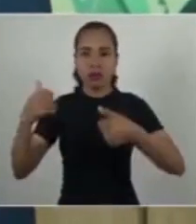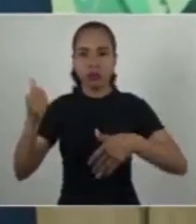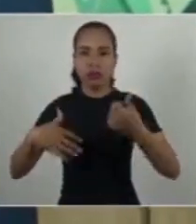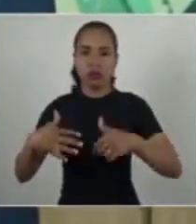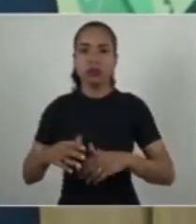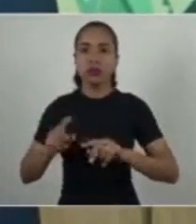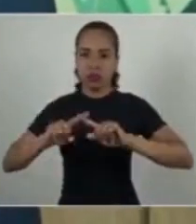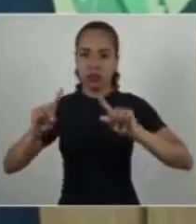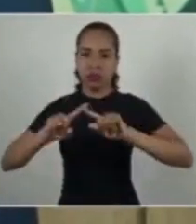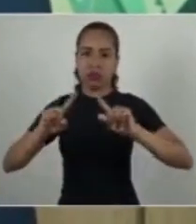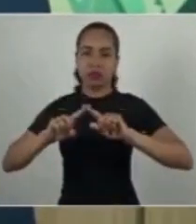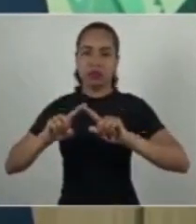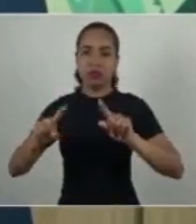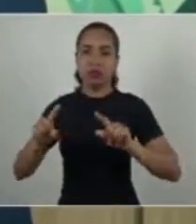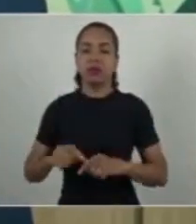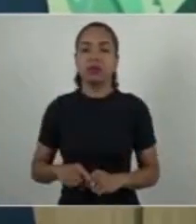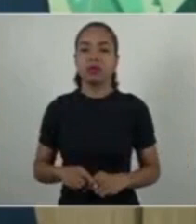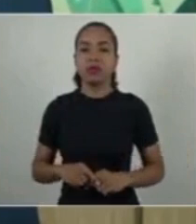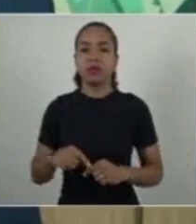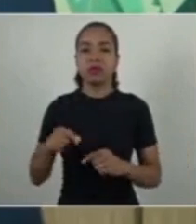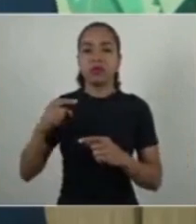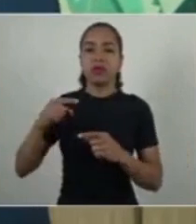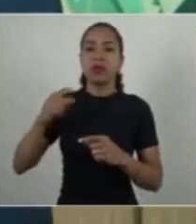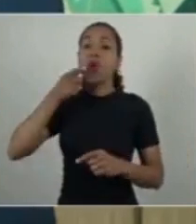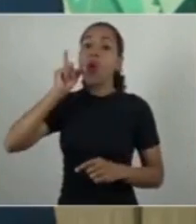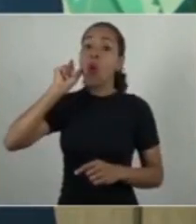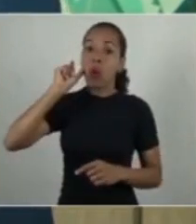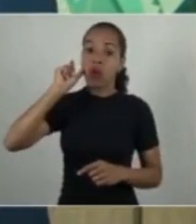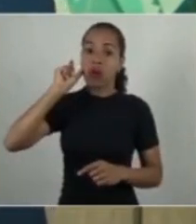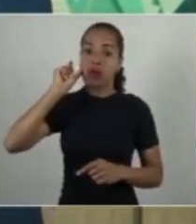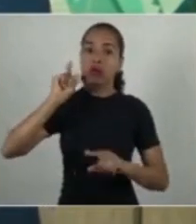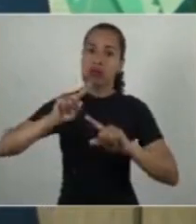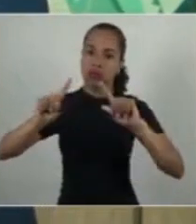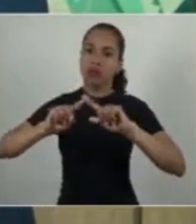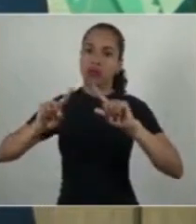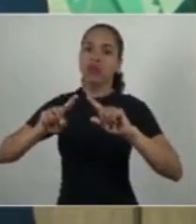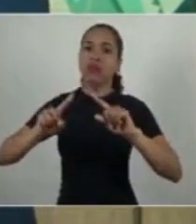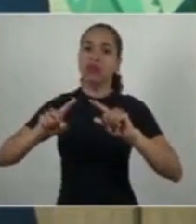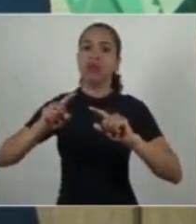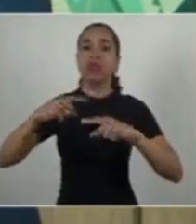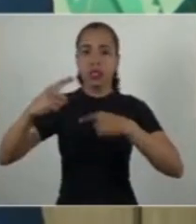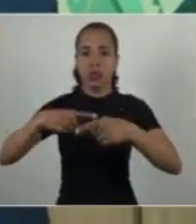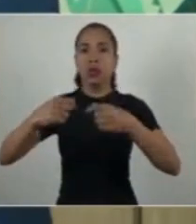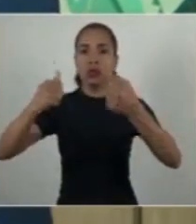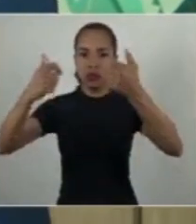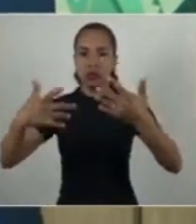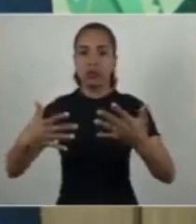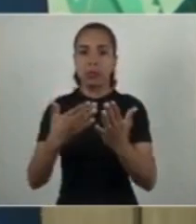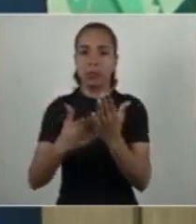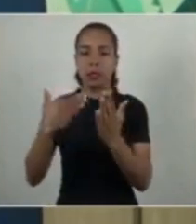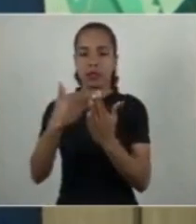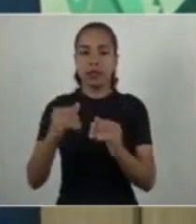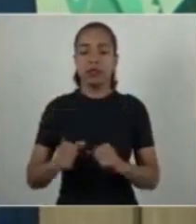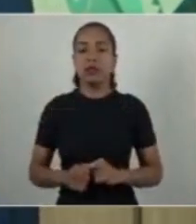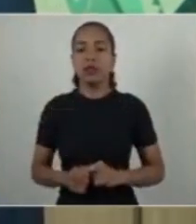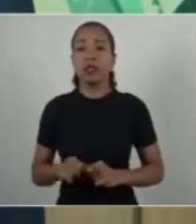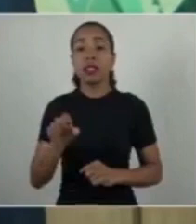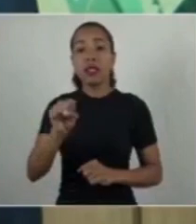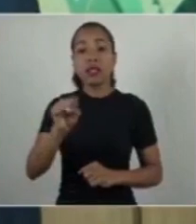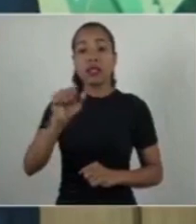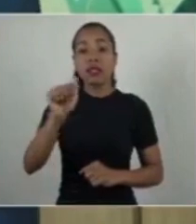com os reclames que eu recebi na na na na tarde de ontem Presidente só para enriquecer sua fala a a energ a